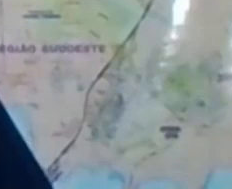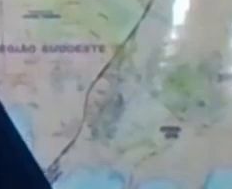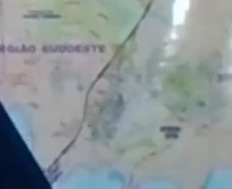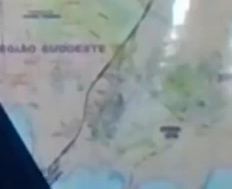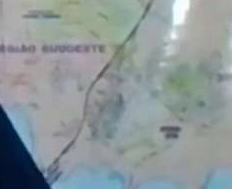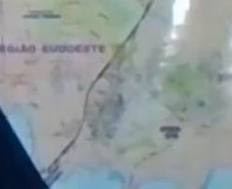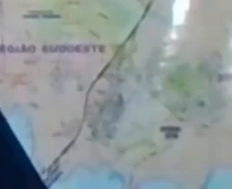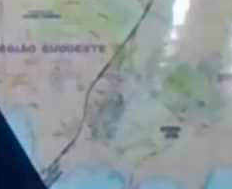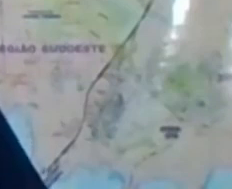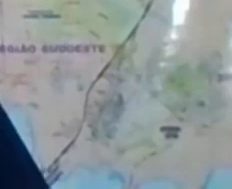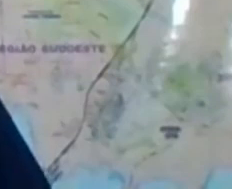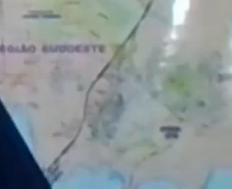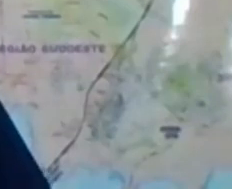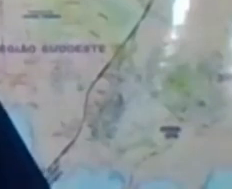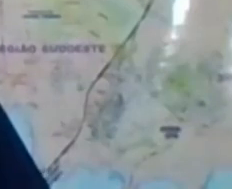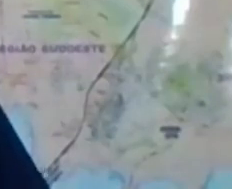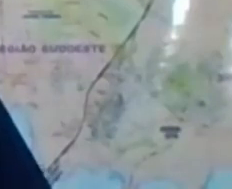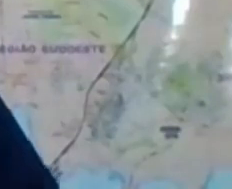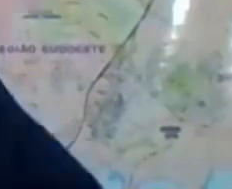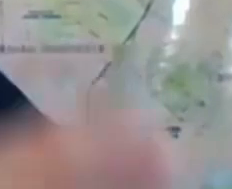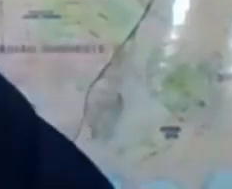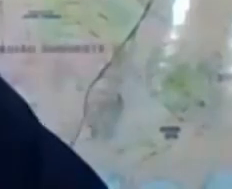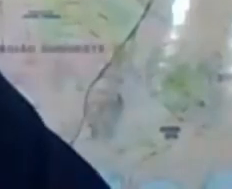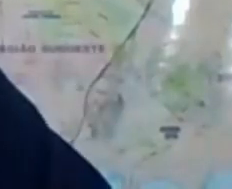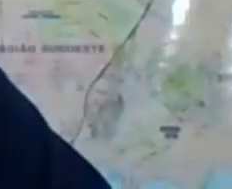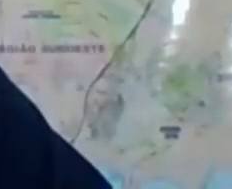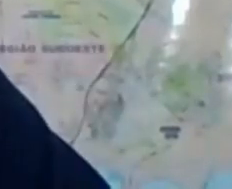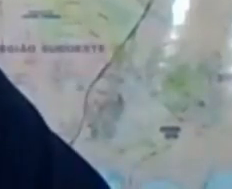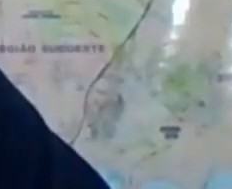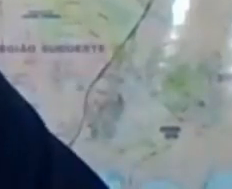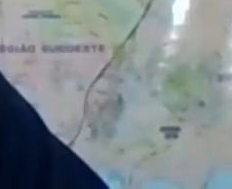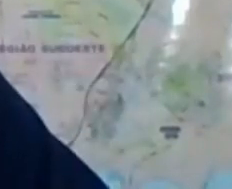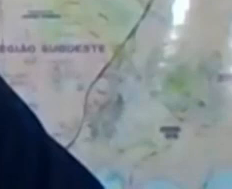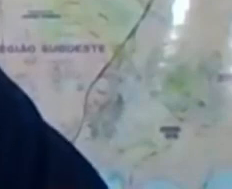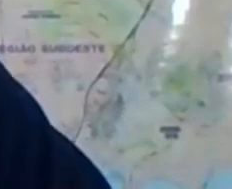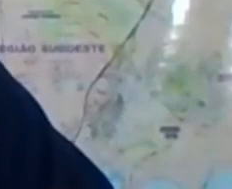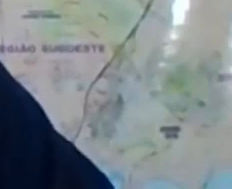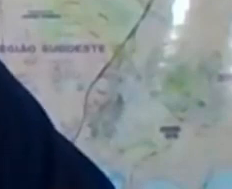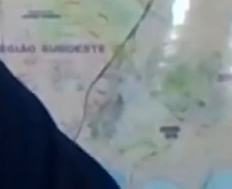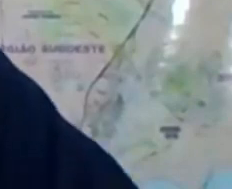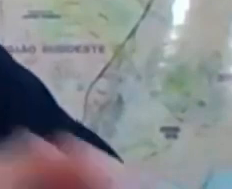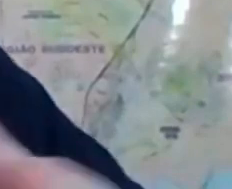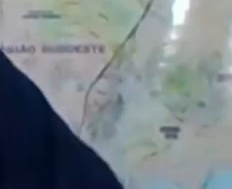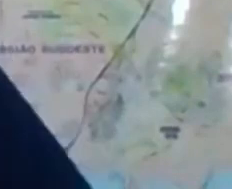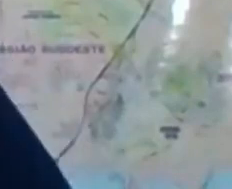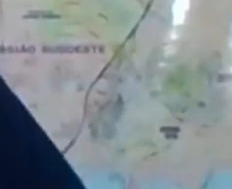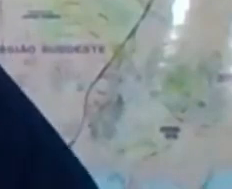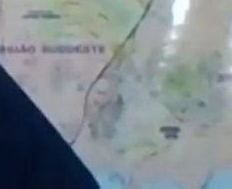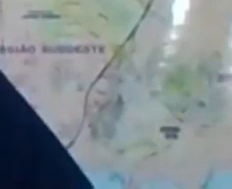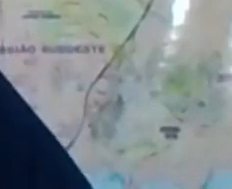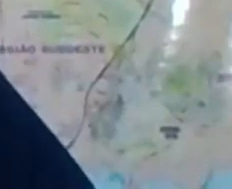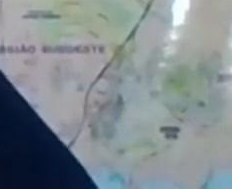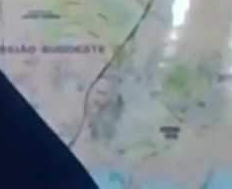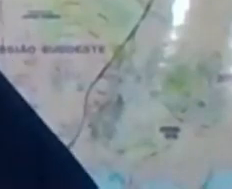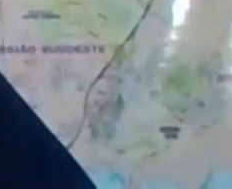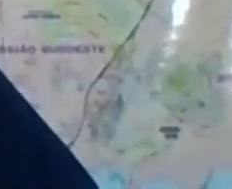nos forneça essa sua apresentação. Nós temos gravado, evidente,